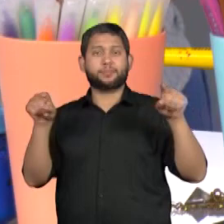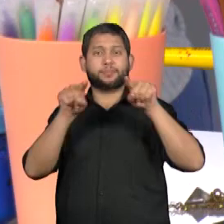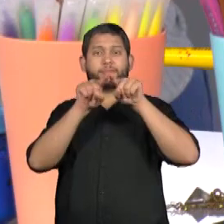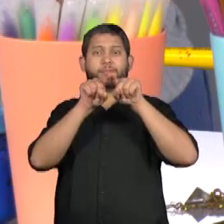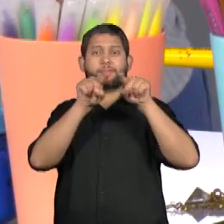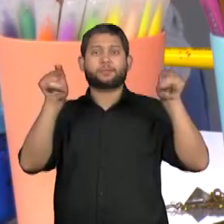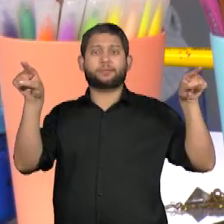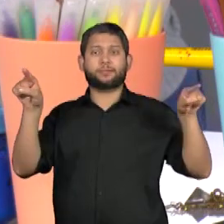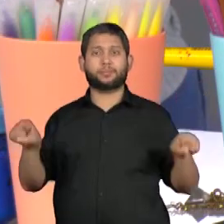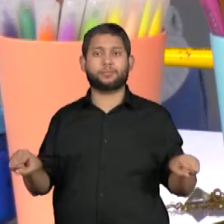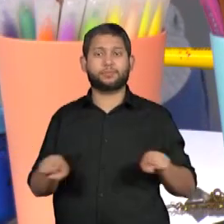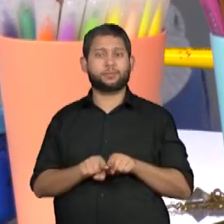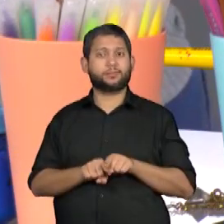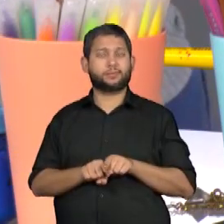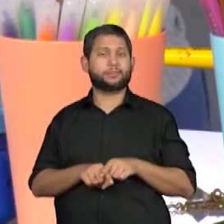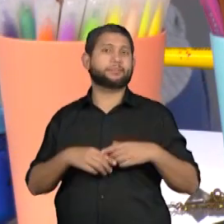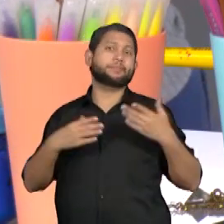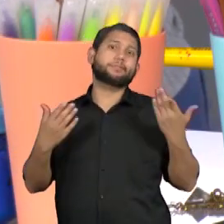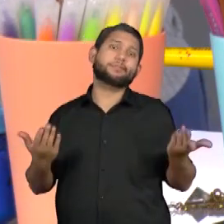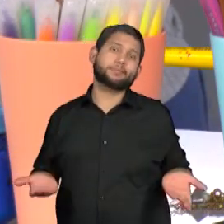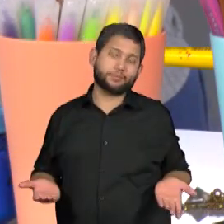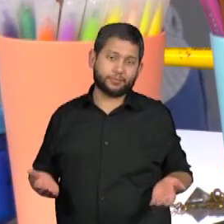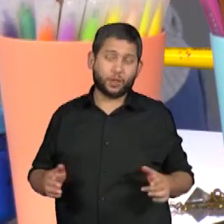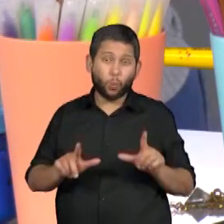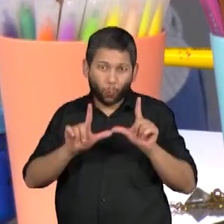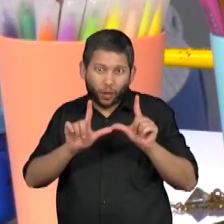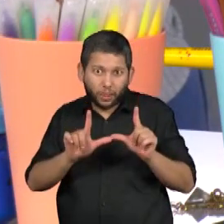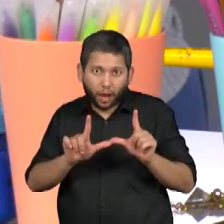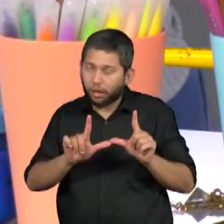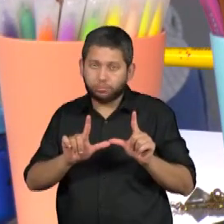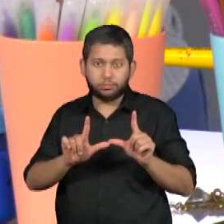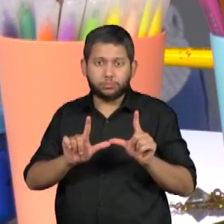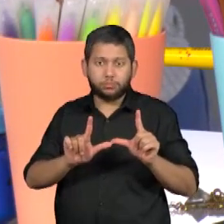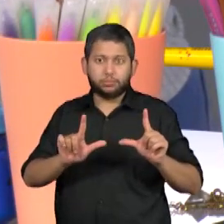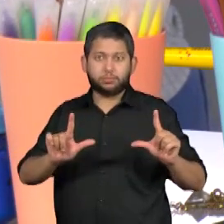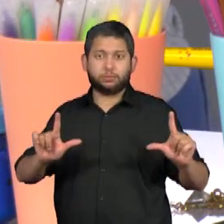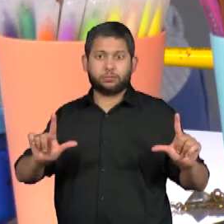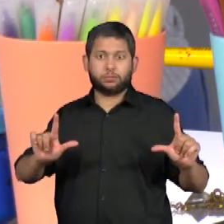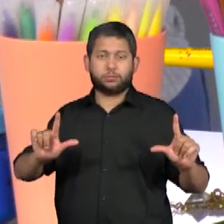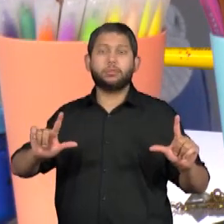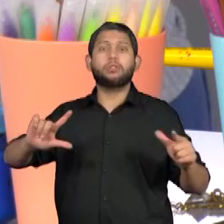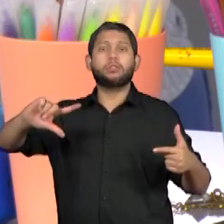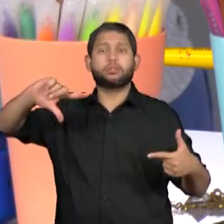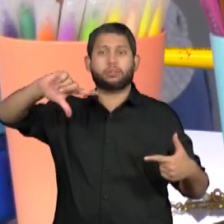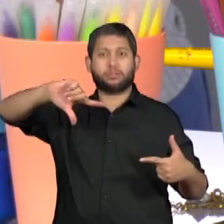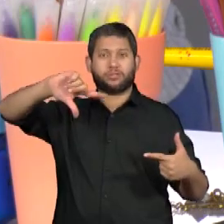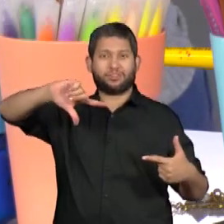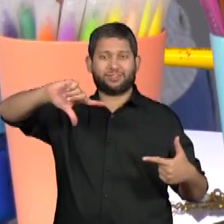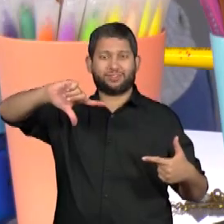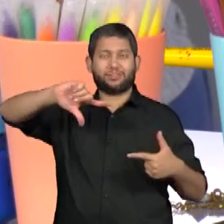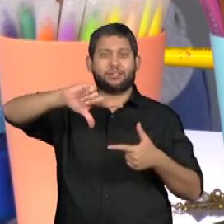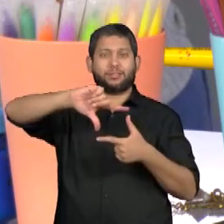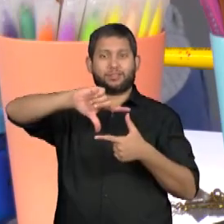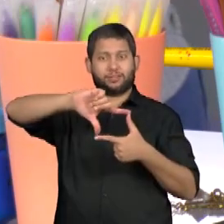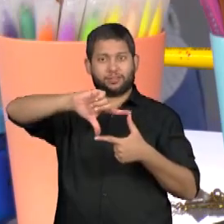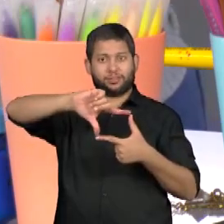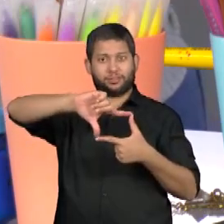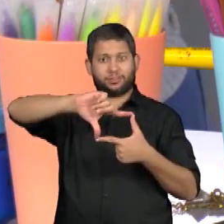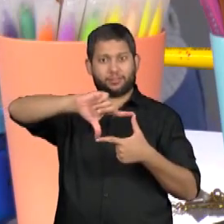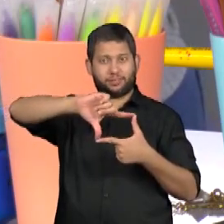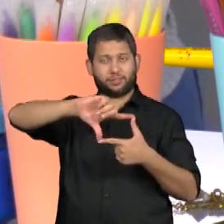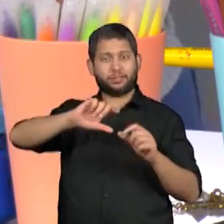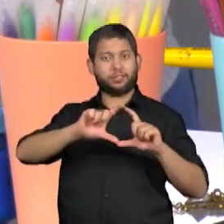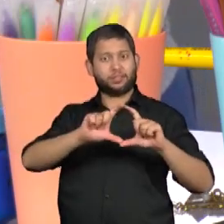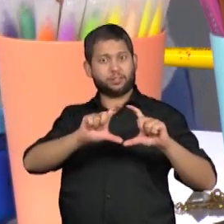qual foi a figura geométrica que a gente fez aqui? Um retângulo. Então, o bloco